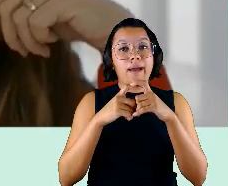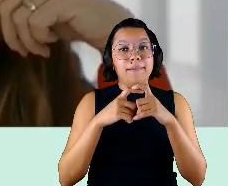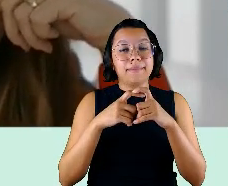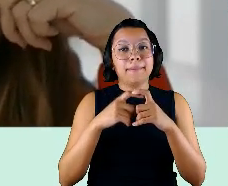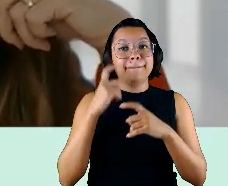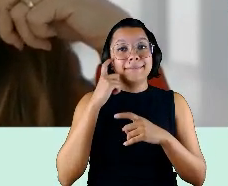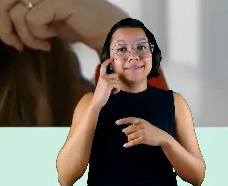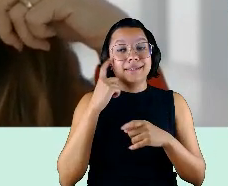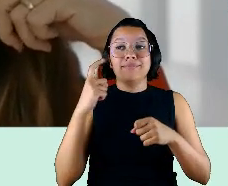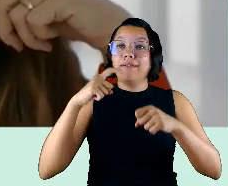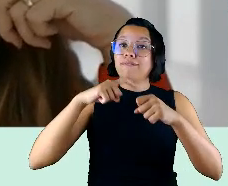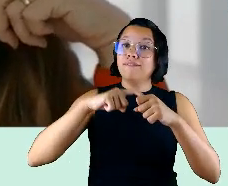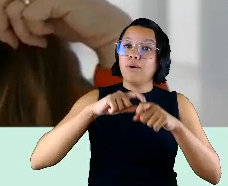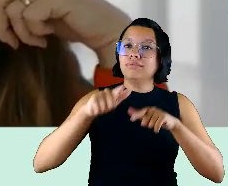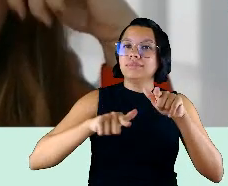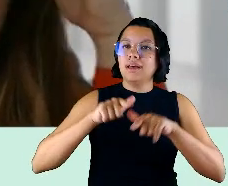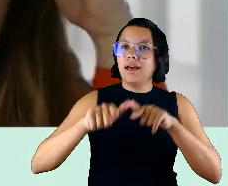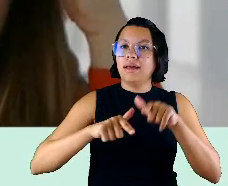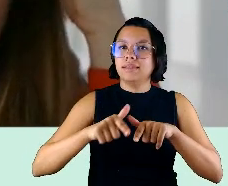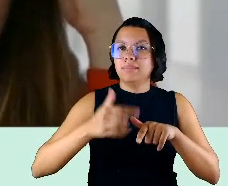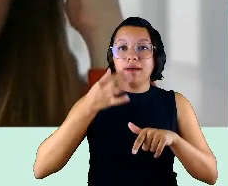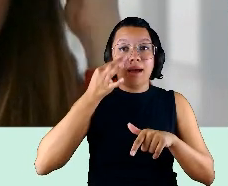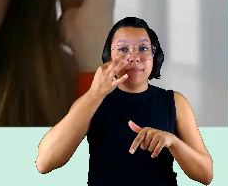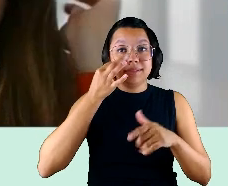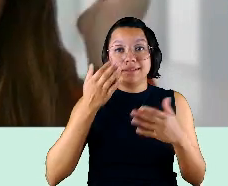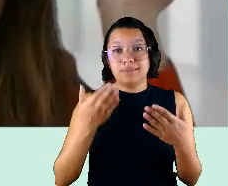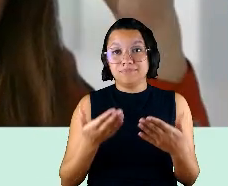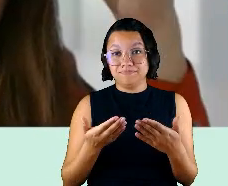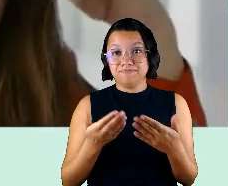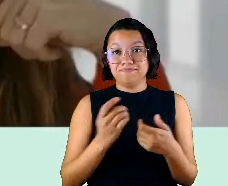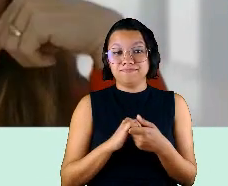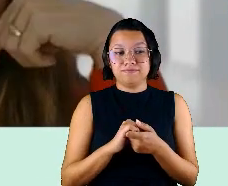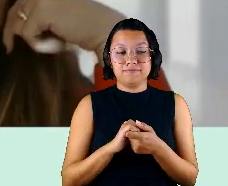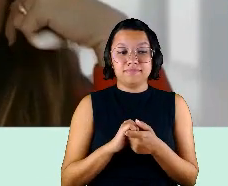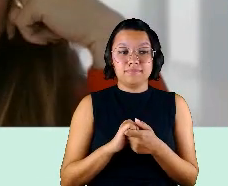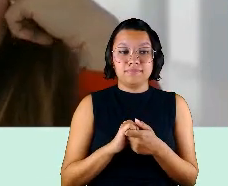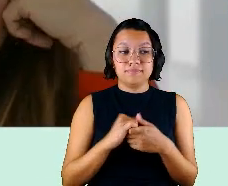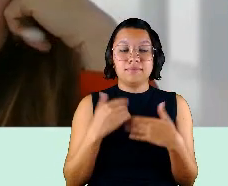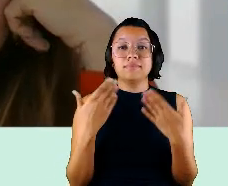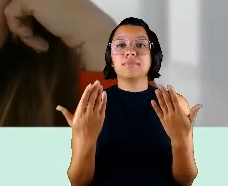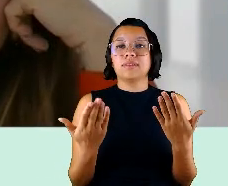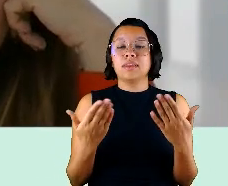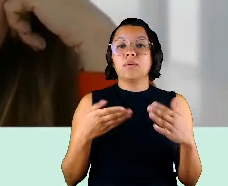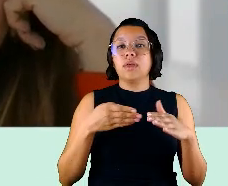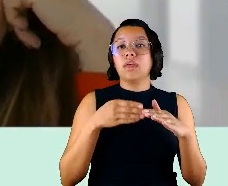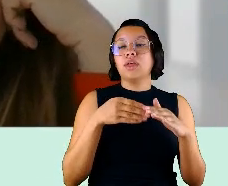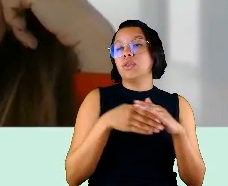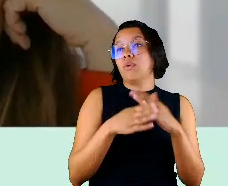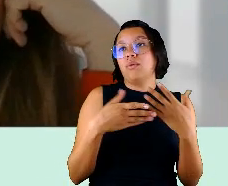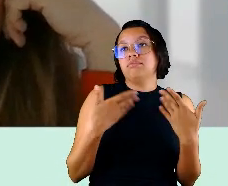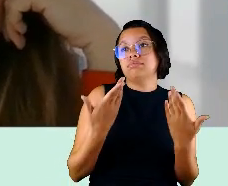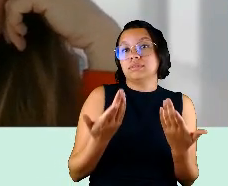a trabalhar presencialmente. E aí entrou, então, a